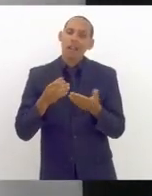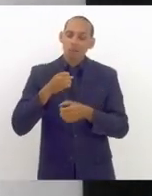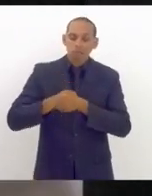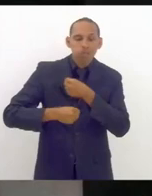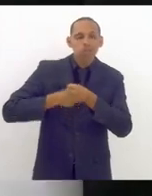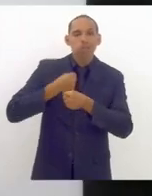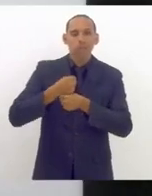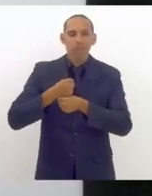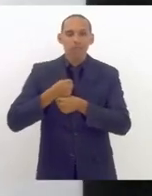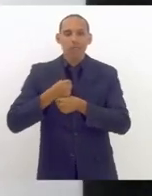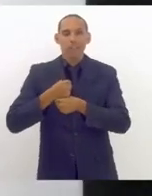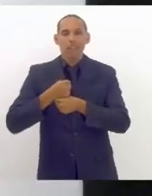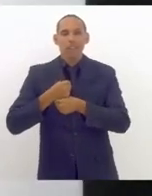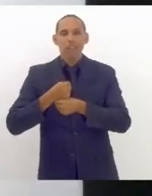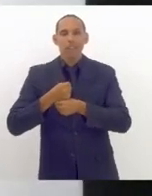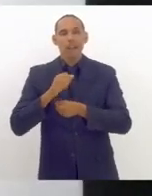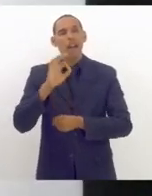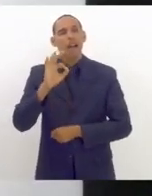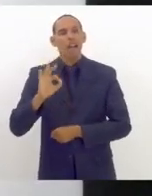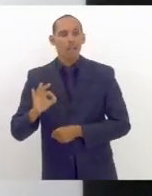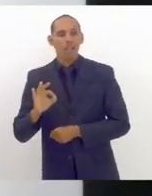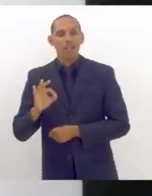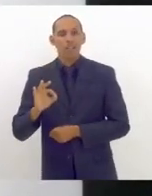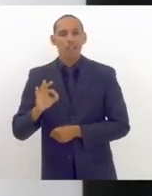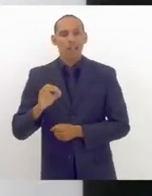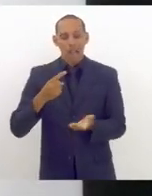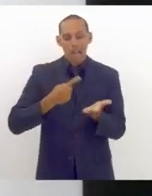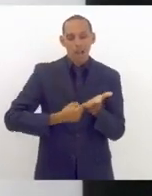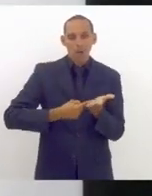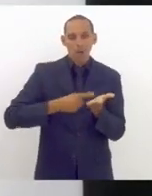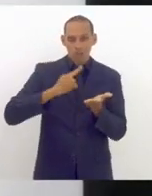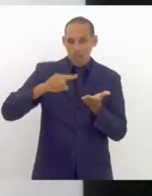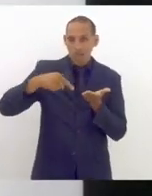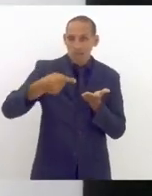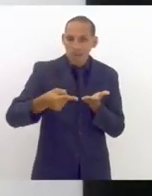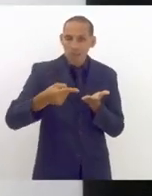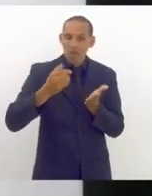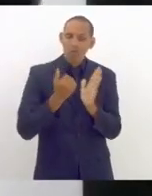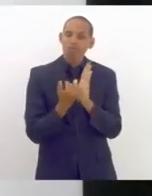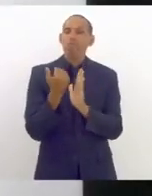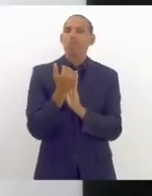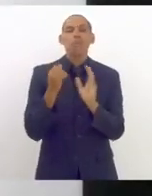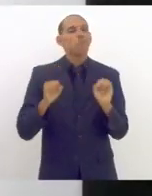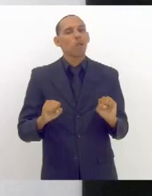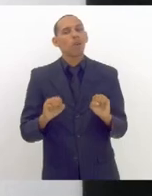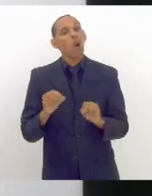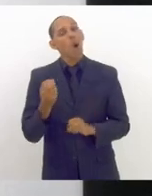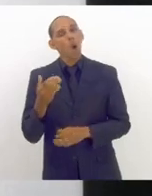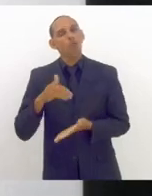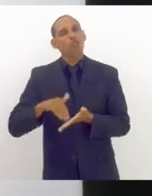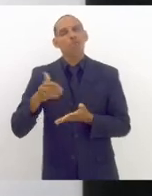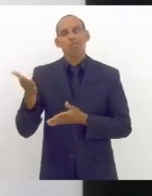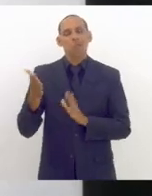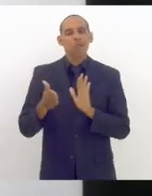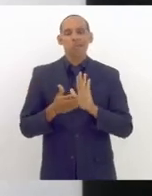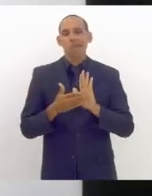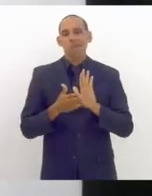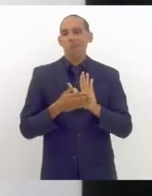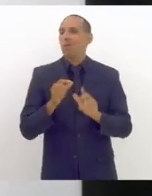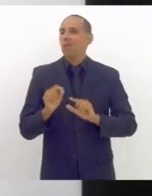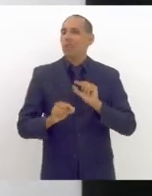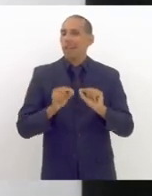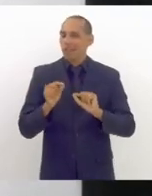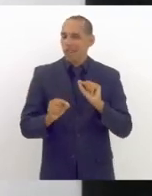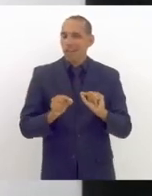no ano que vem essa alíquota depois do acordo ela subir ou como secretário propôs ela